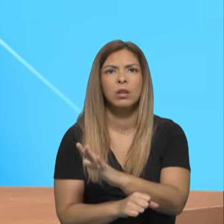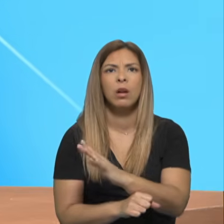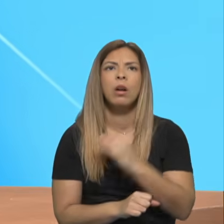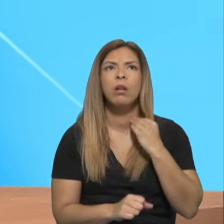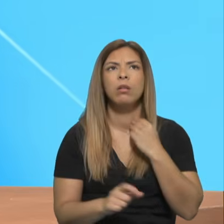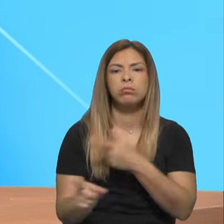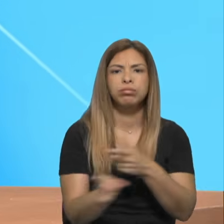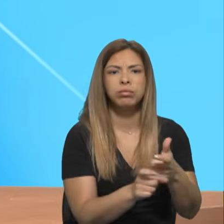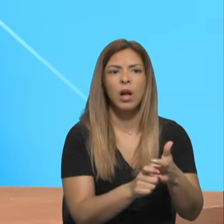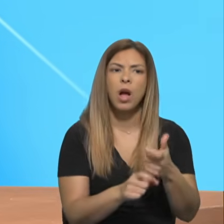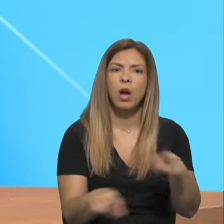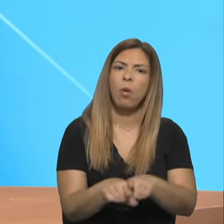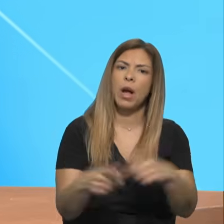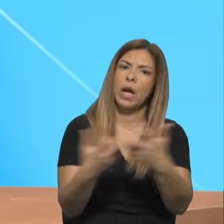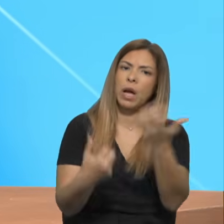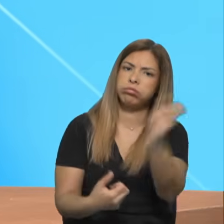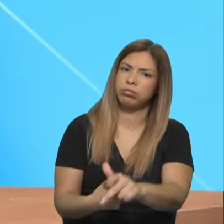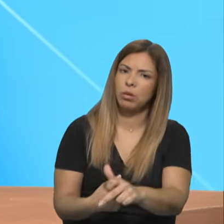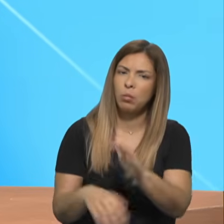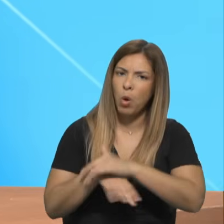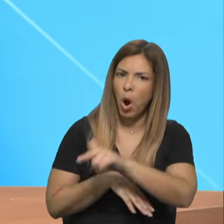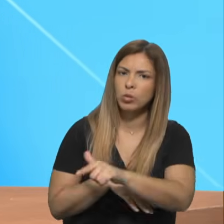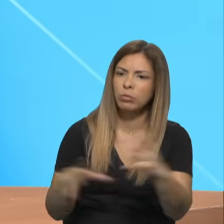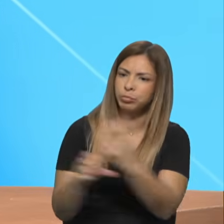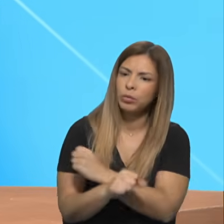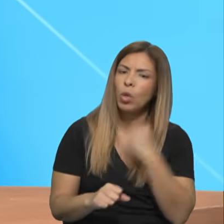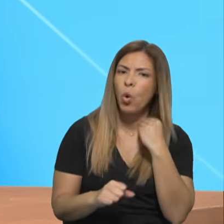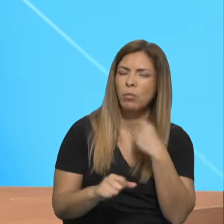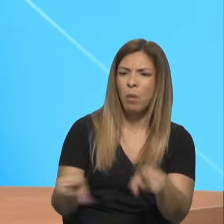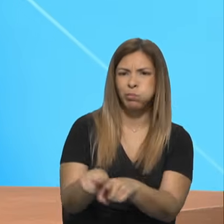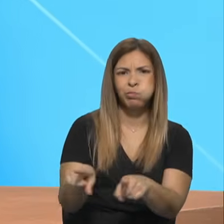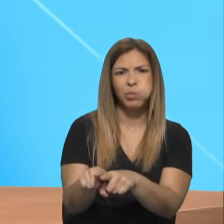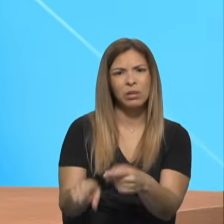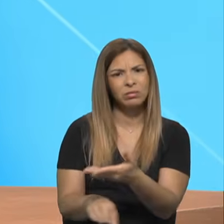olhar a meios. É isso que estamos a assistir agora no Líbano, que assistimos em Gaza.